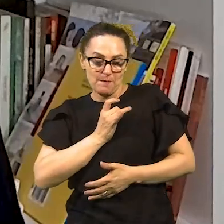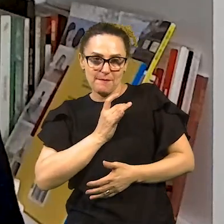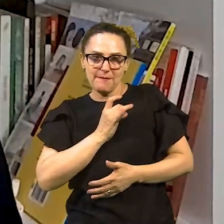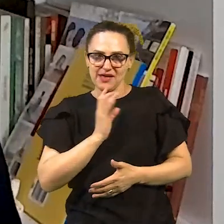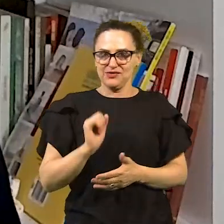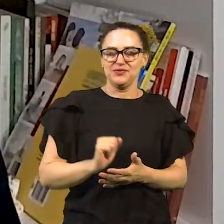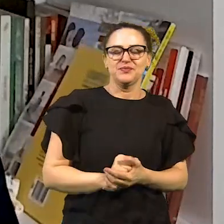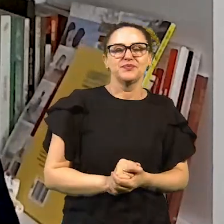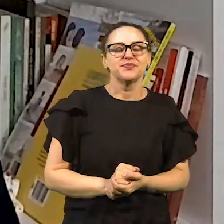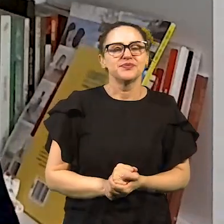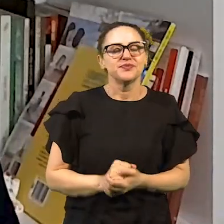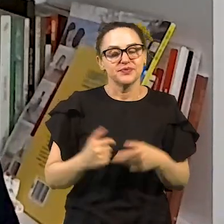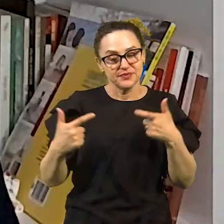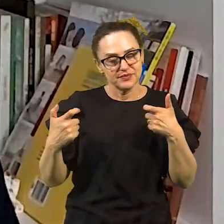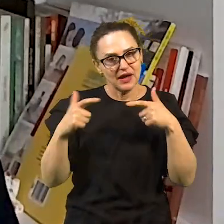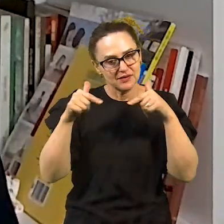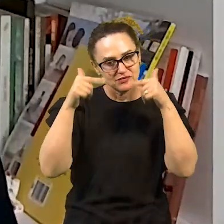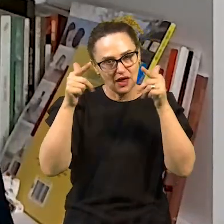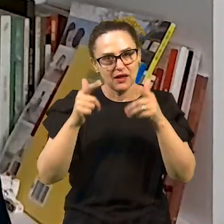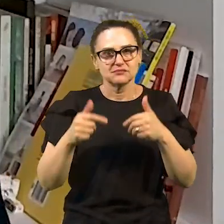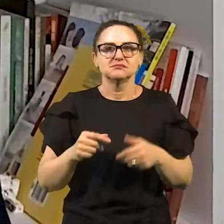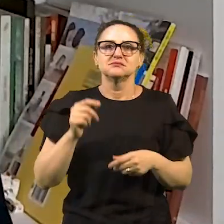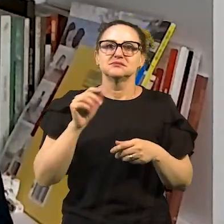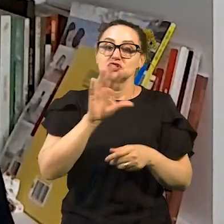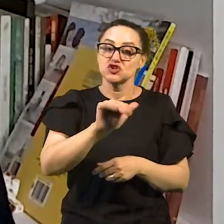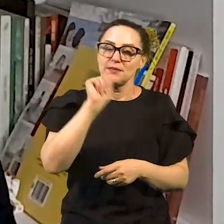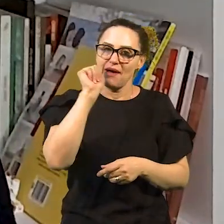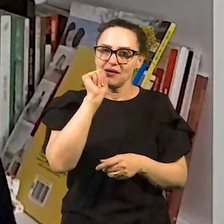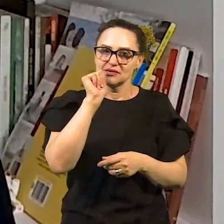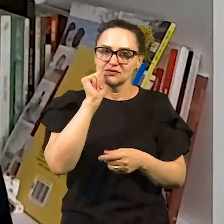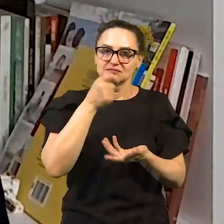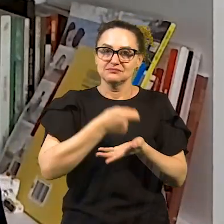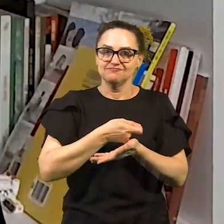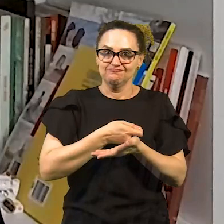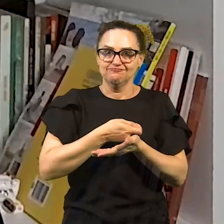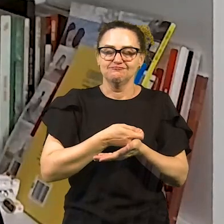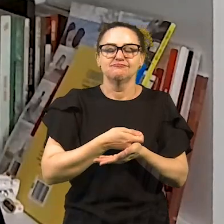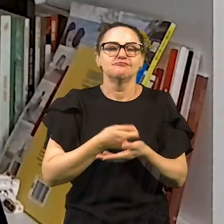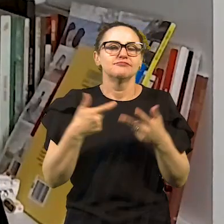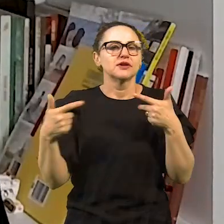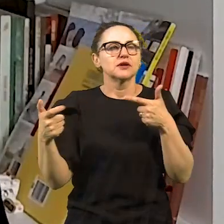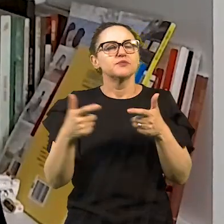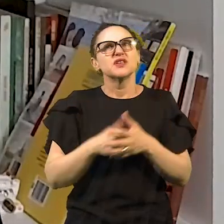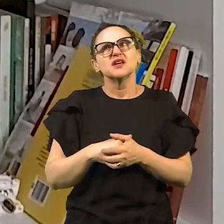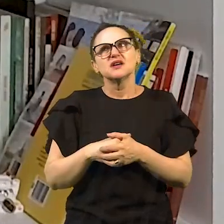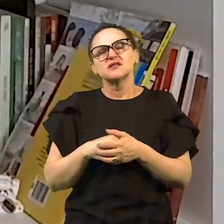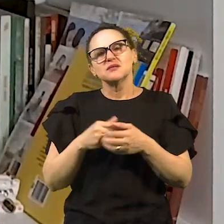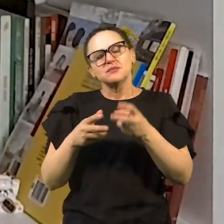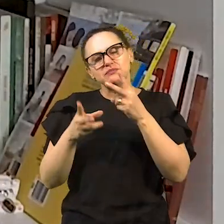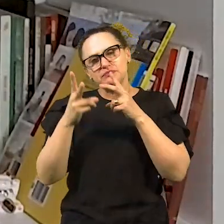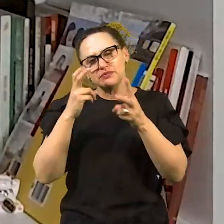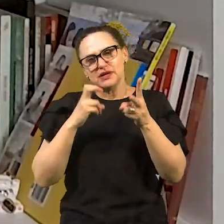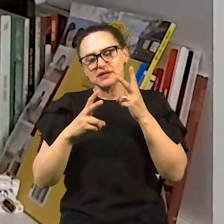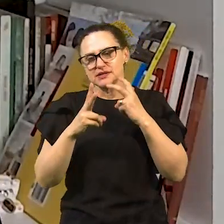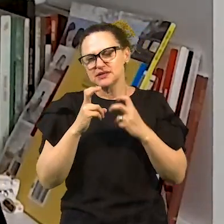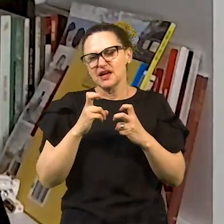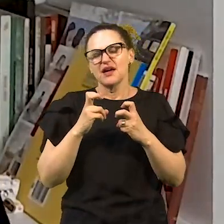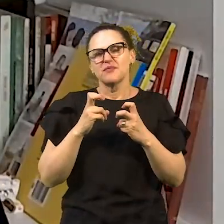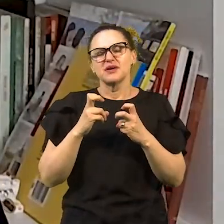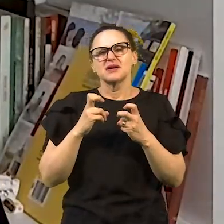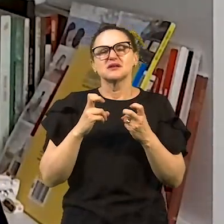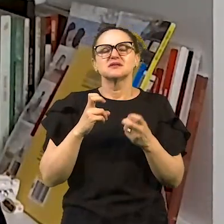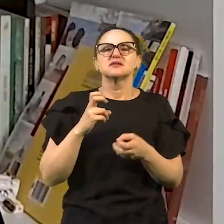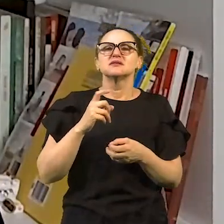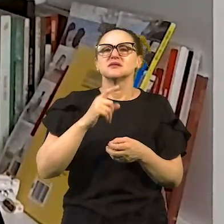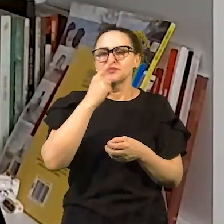caboclo. E aí é interessante que a gente tem uma versão bastante pessimista desse caboclo no primeiro conto do Urupês, que depois